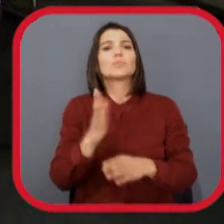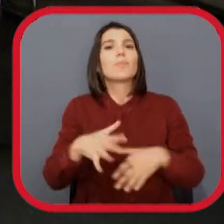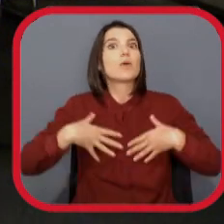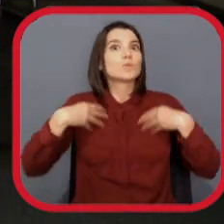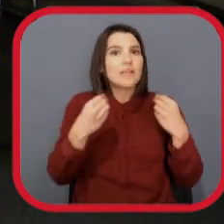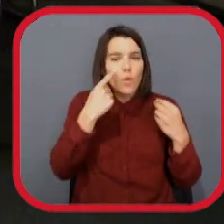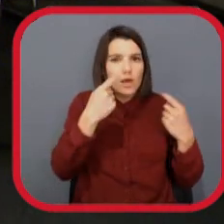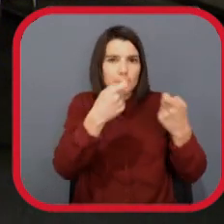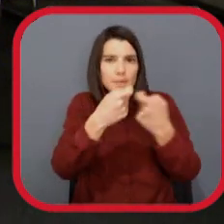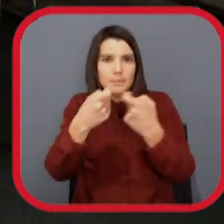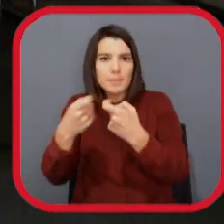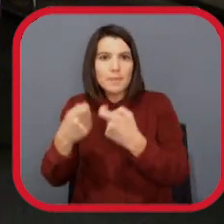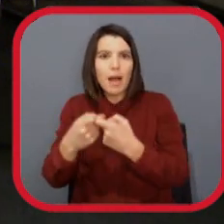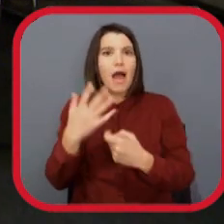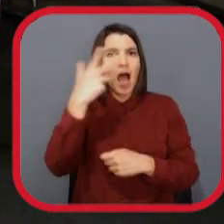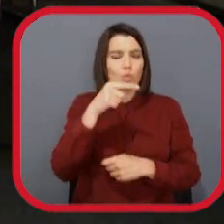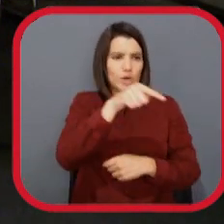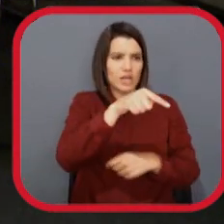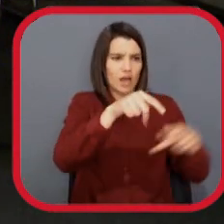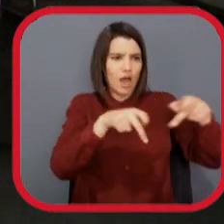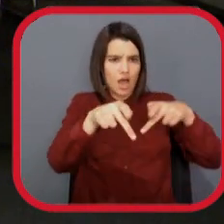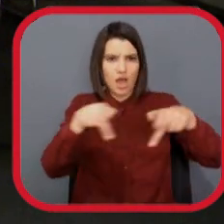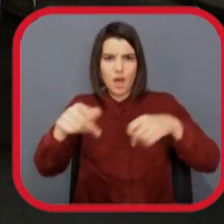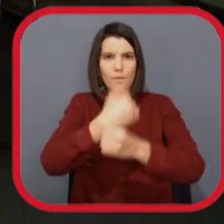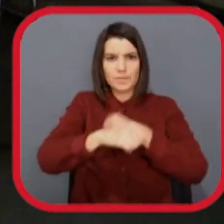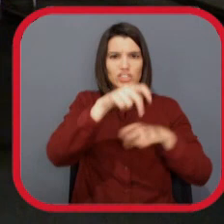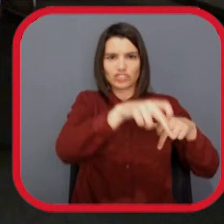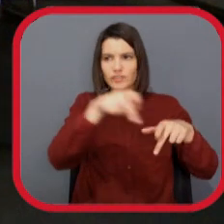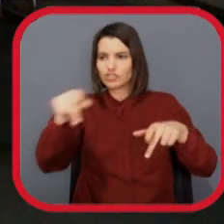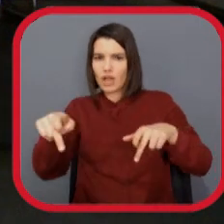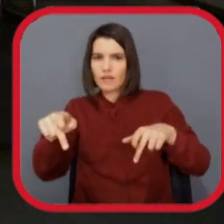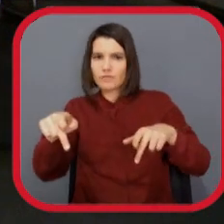recordes emocionais, do ser possível um ator estar num sítio ou no outro,